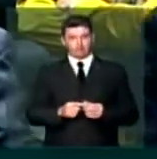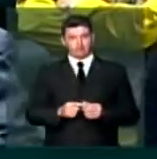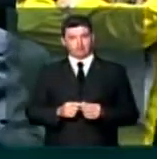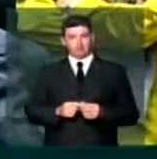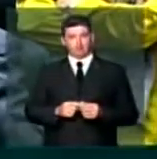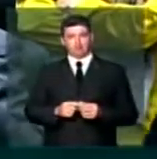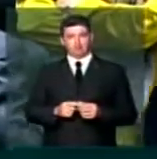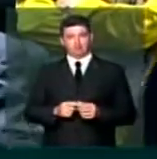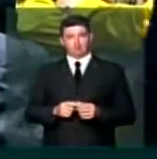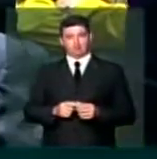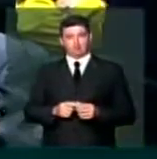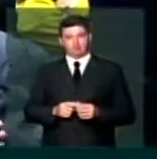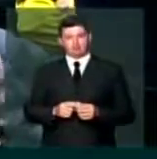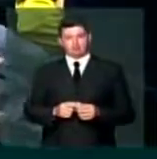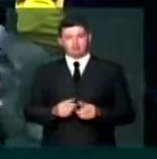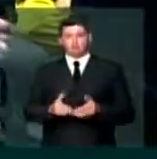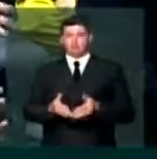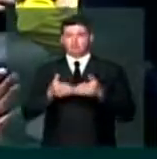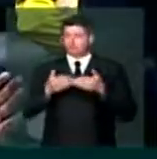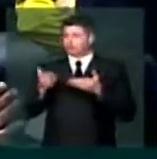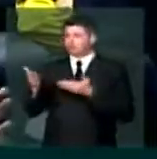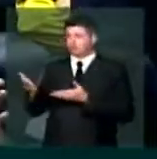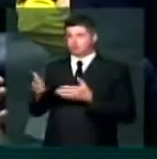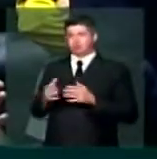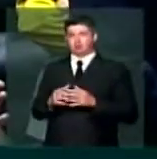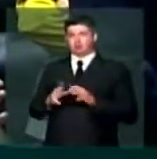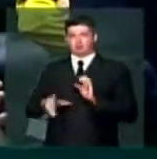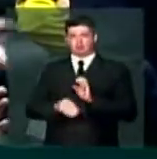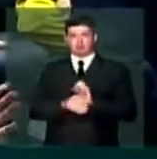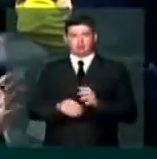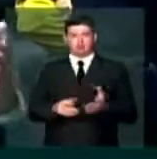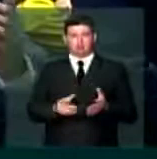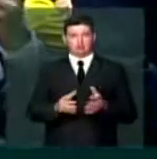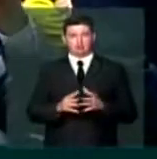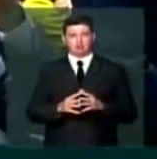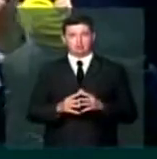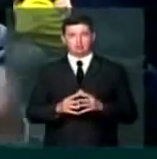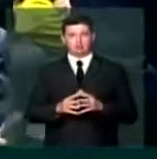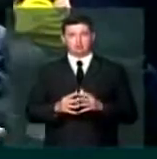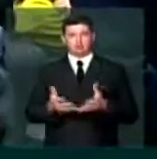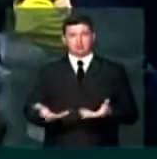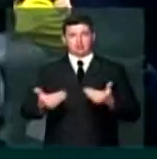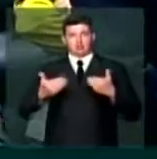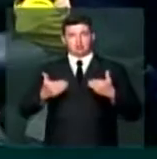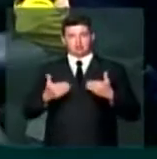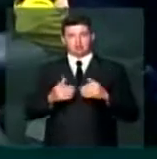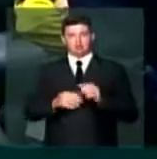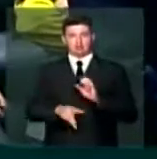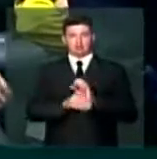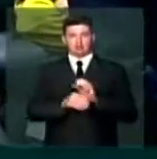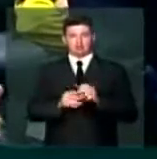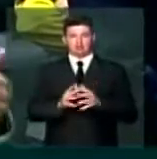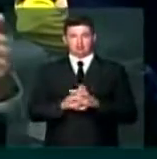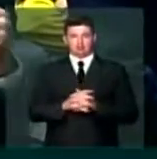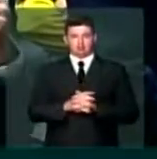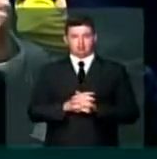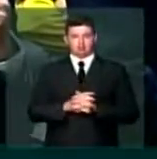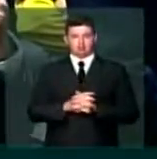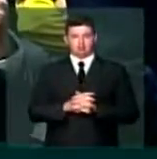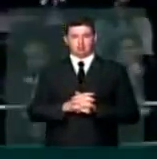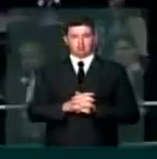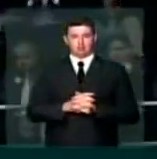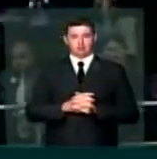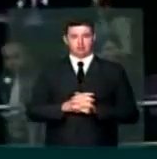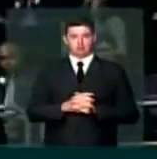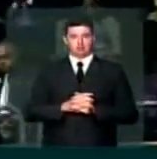que nós façamos um apelo aqui ao autor da emenda para que seja retirada a emenda.